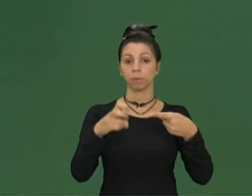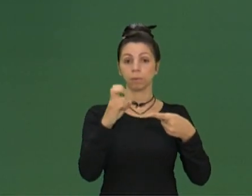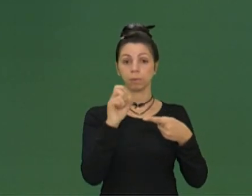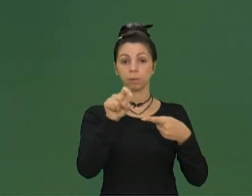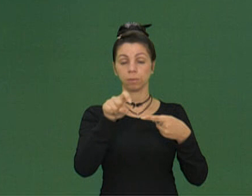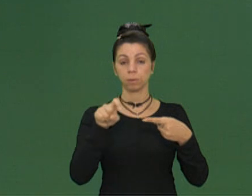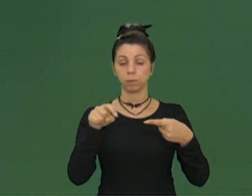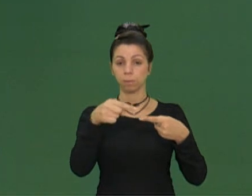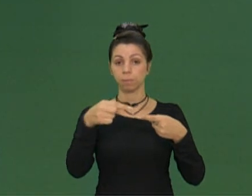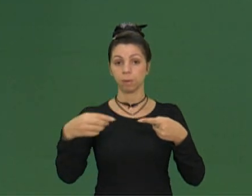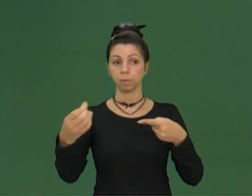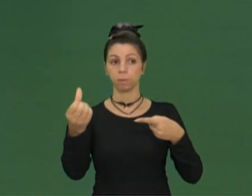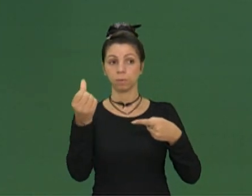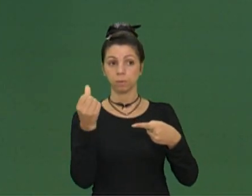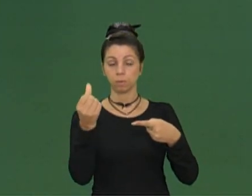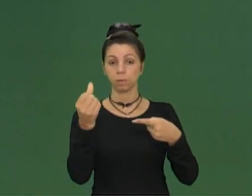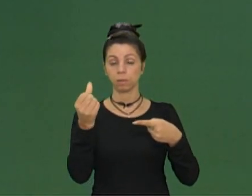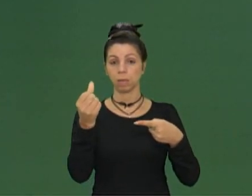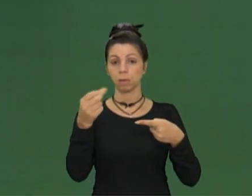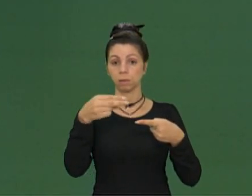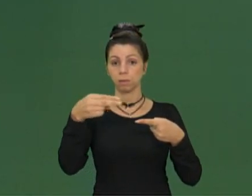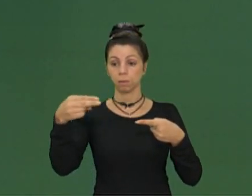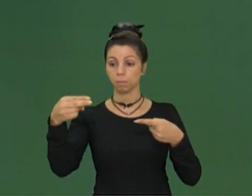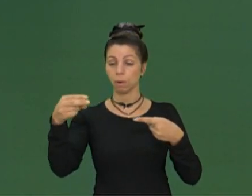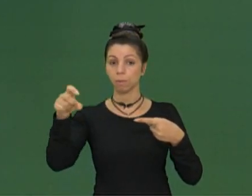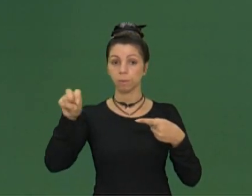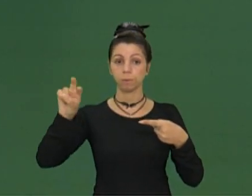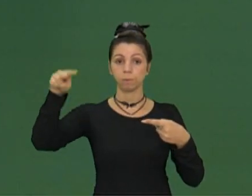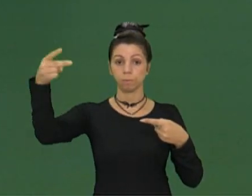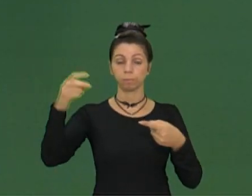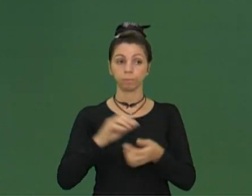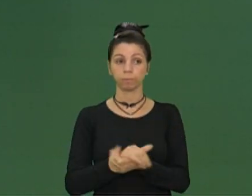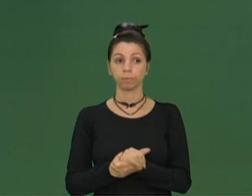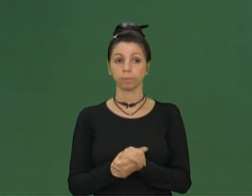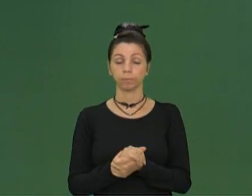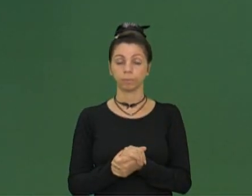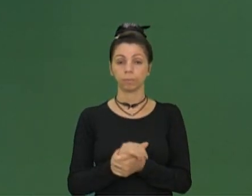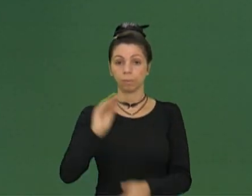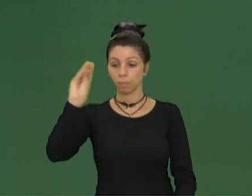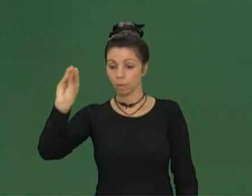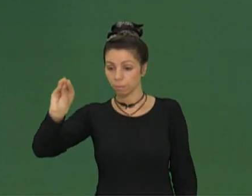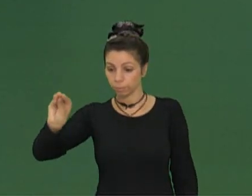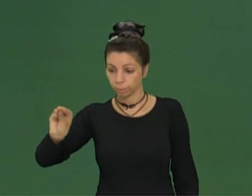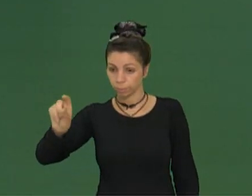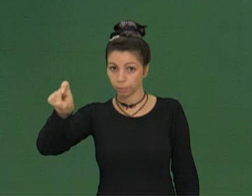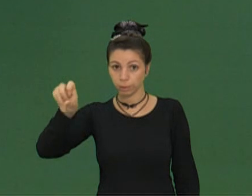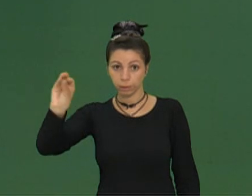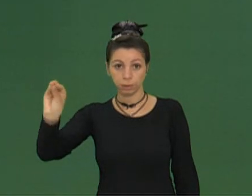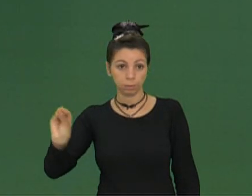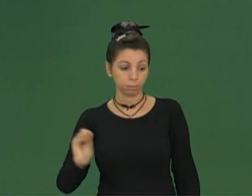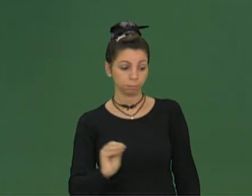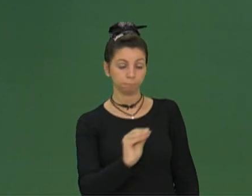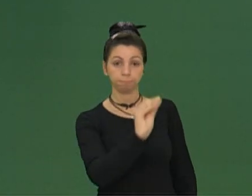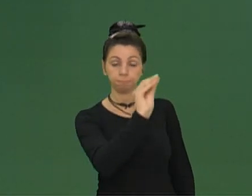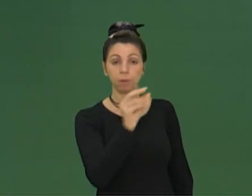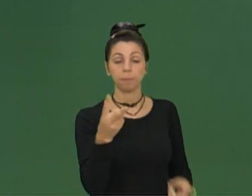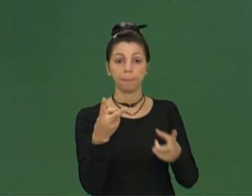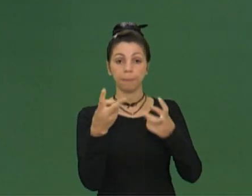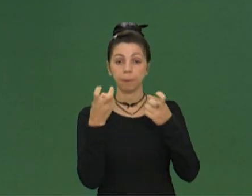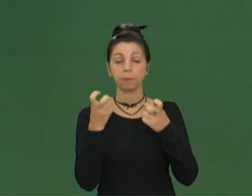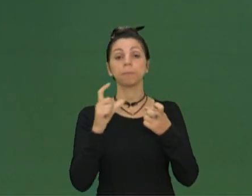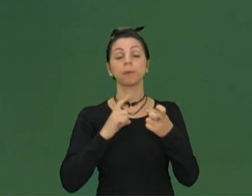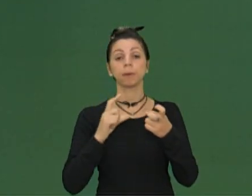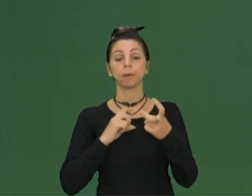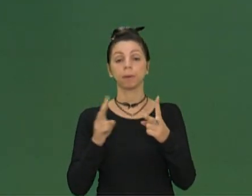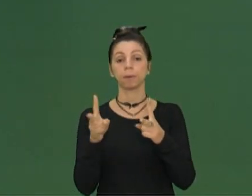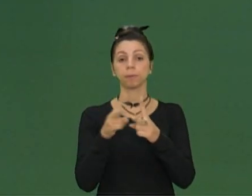ao quadrado. Isolei a minha, aqui, né, a minha incógnita, as minhas incógnitas. Percebi que essa é uma equação, né, do segundo